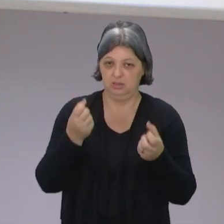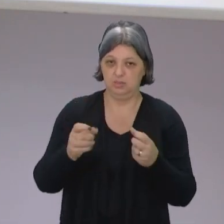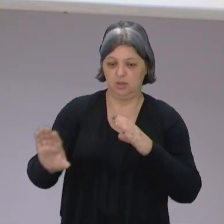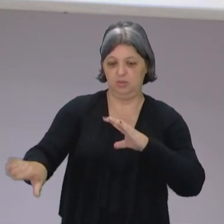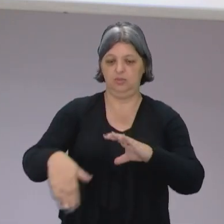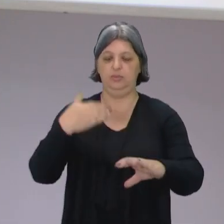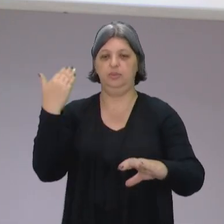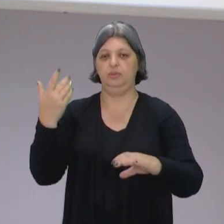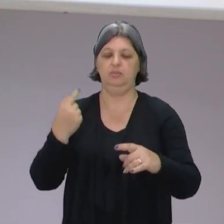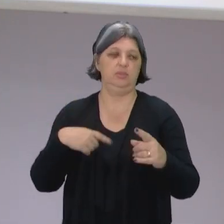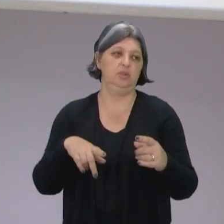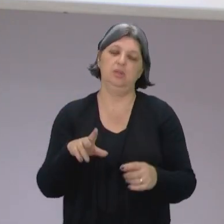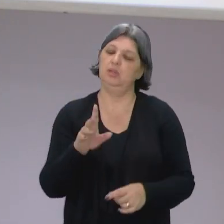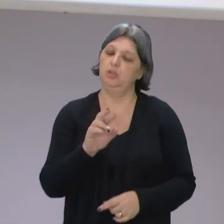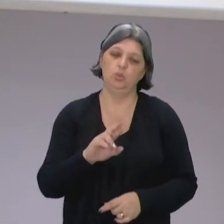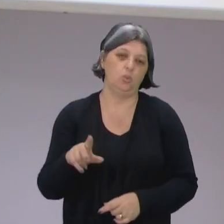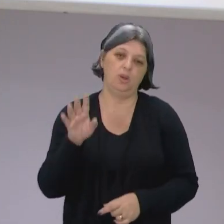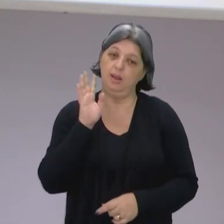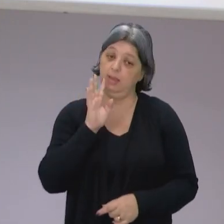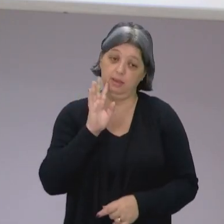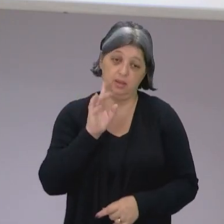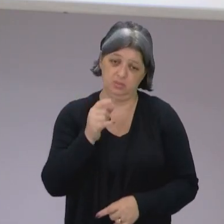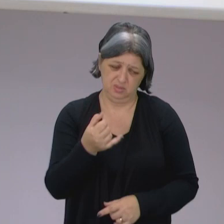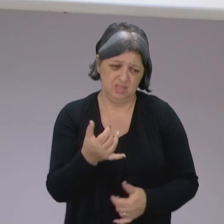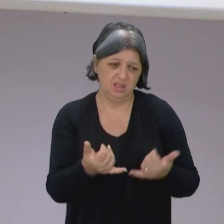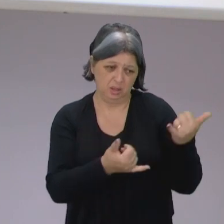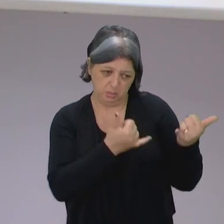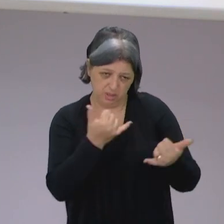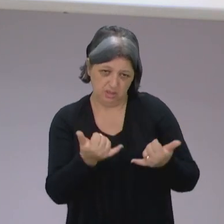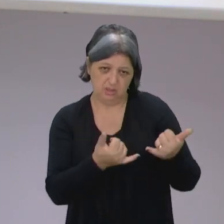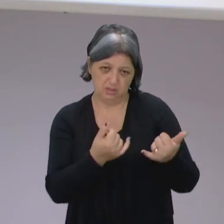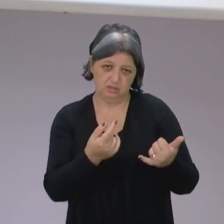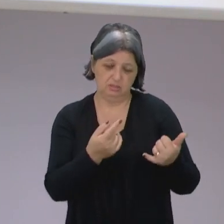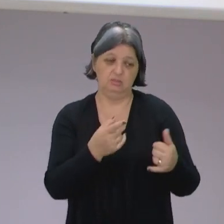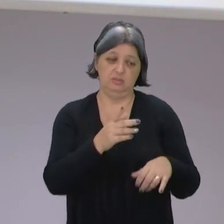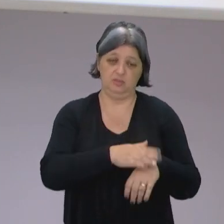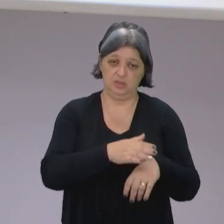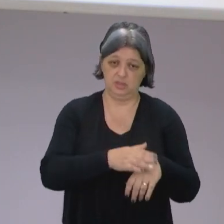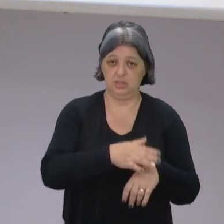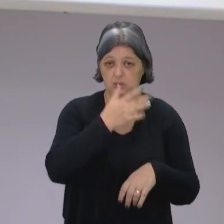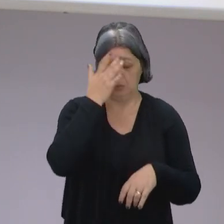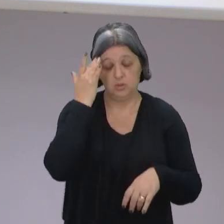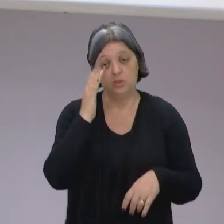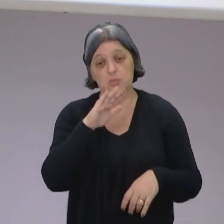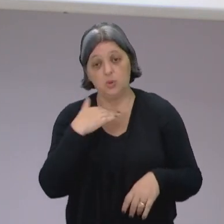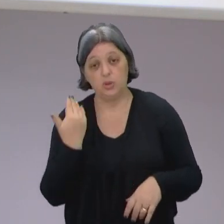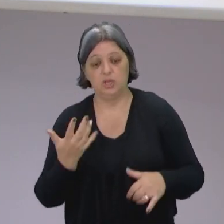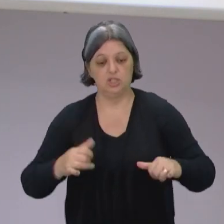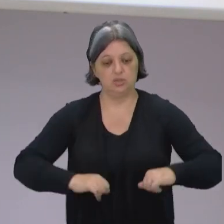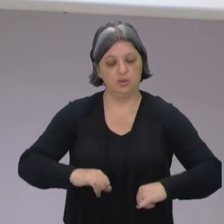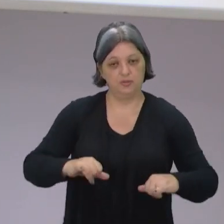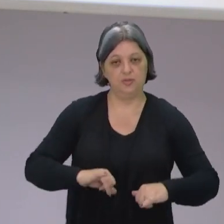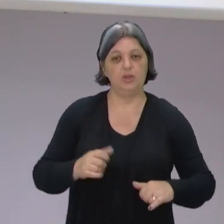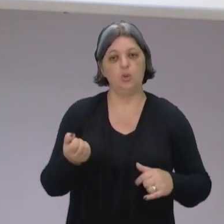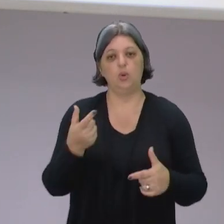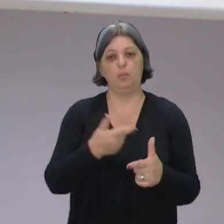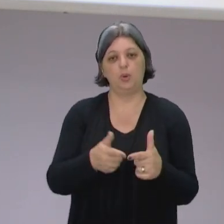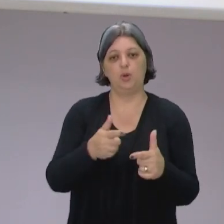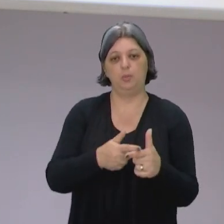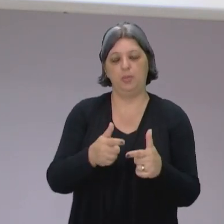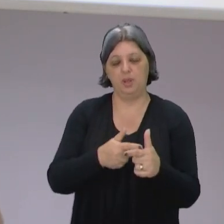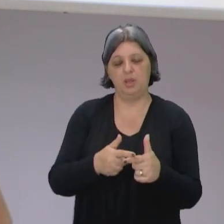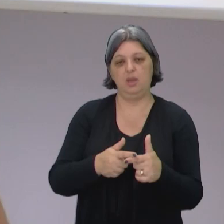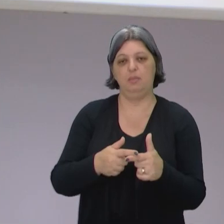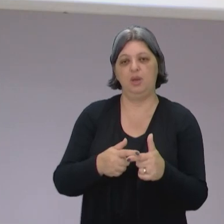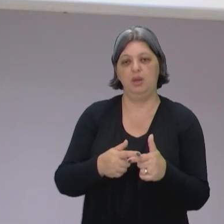lá, gente, isso aqui não é legal. Se você está se divertindo com isso, você está fazendo pessoas sofrerem, pessoas morrerem, pessoas terem problemas aí psicológicos,